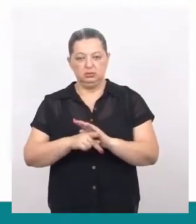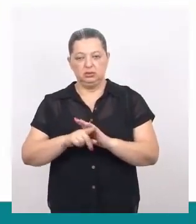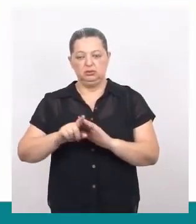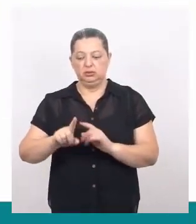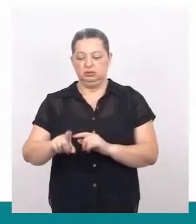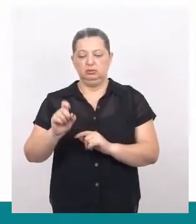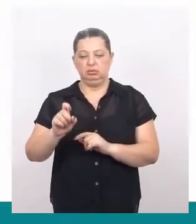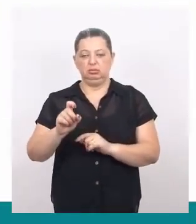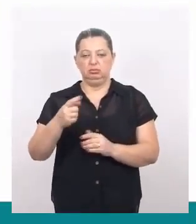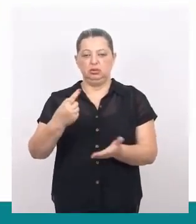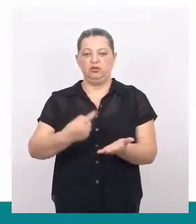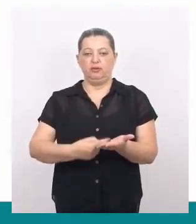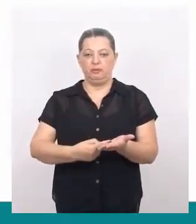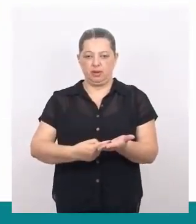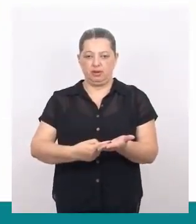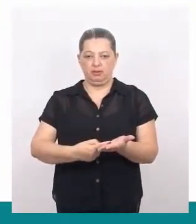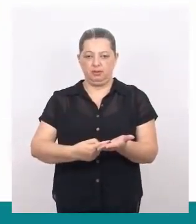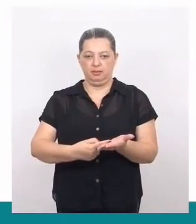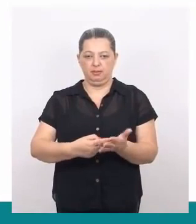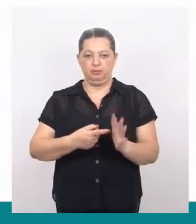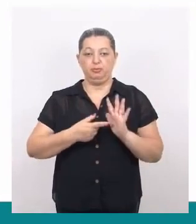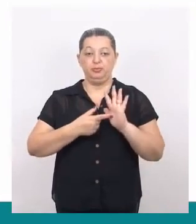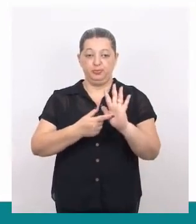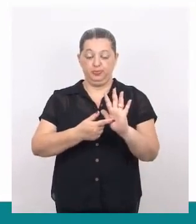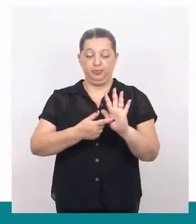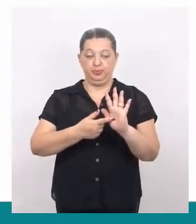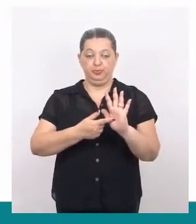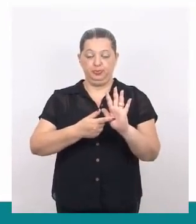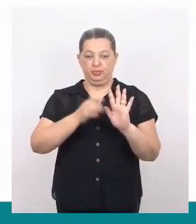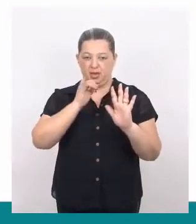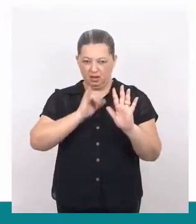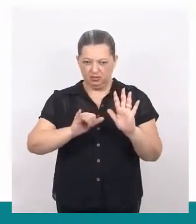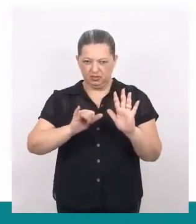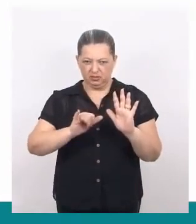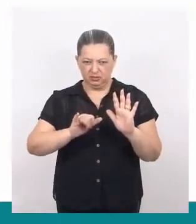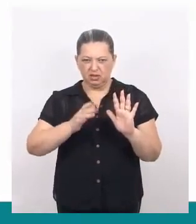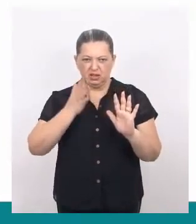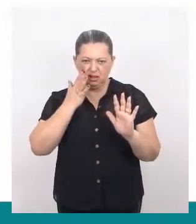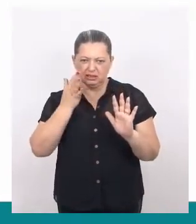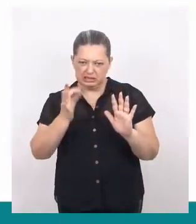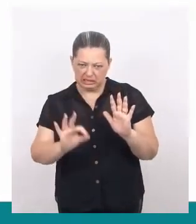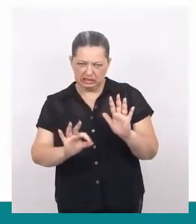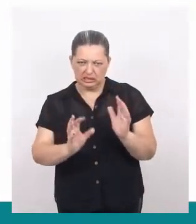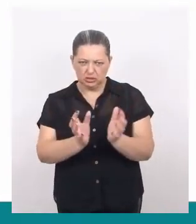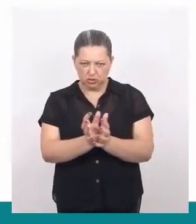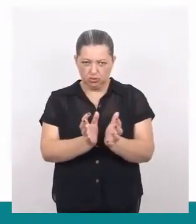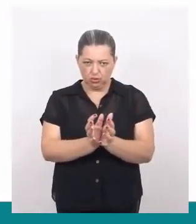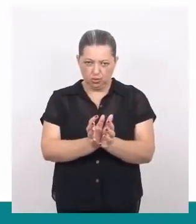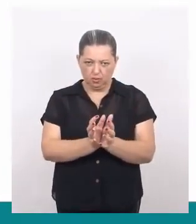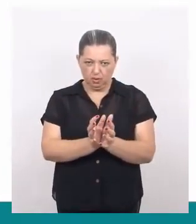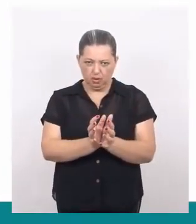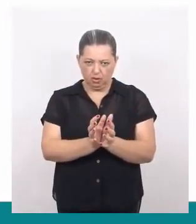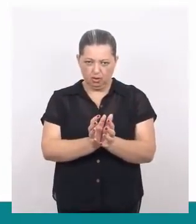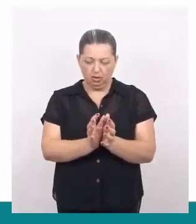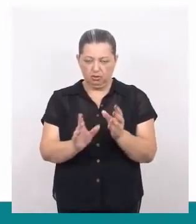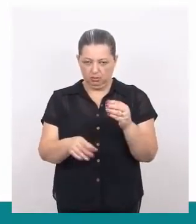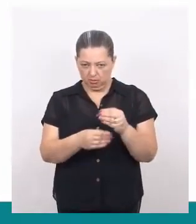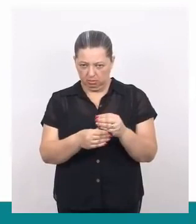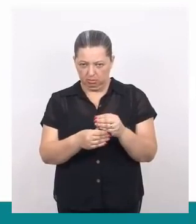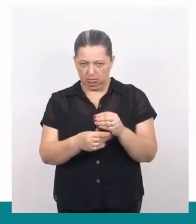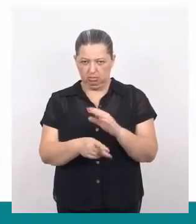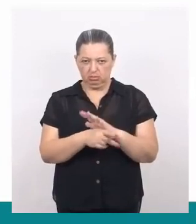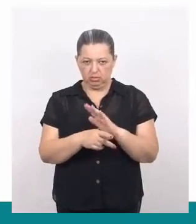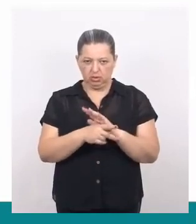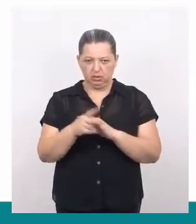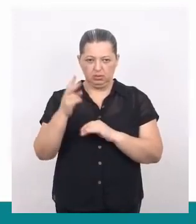em confirmar. Quando clicar em confirmar, vai vir esse aviso na tela. Tem certeza que deseja atribuir à turma cultura digital e